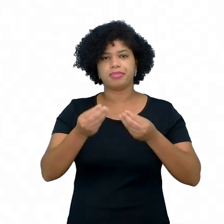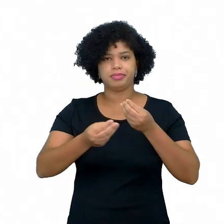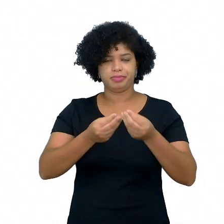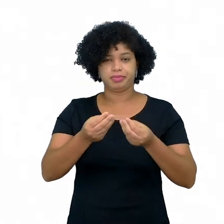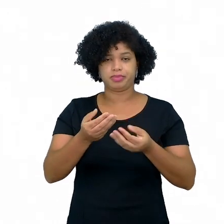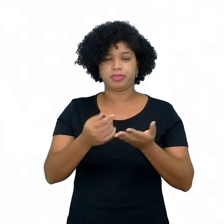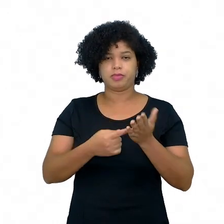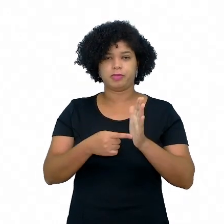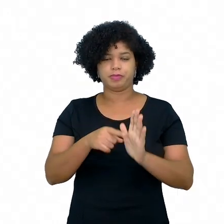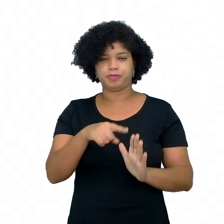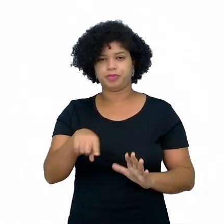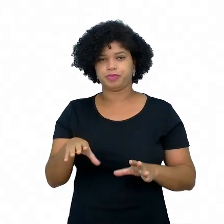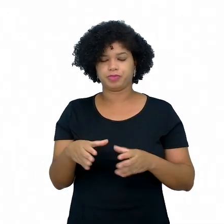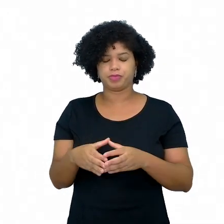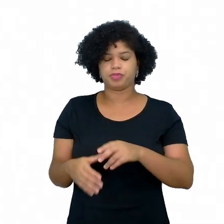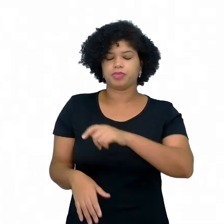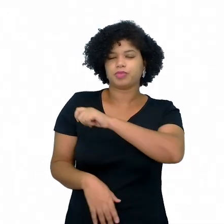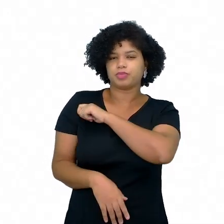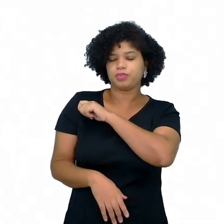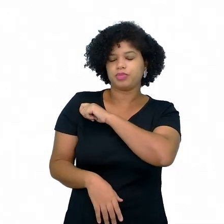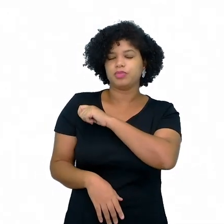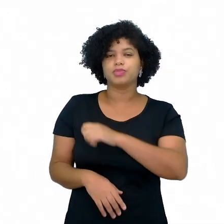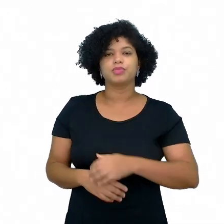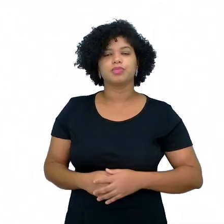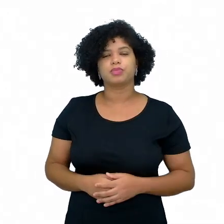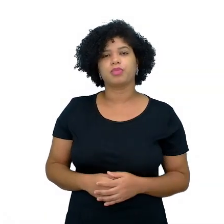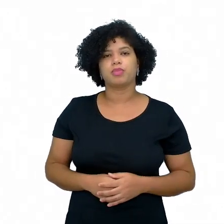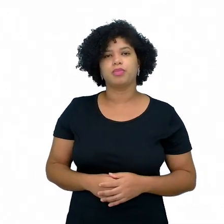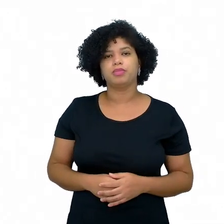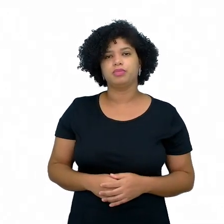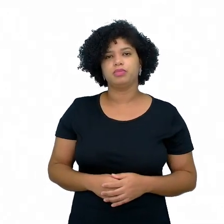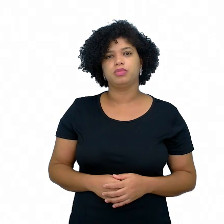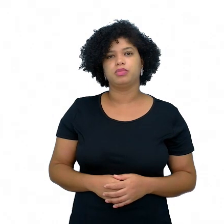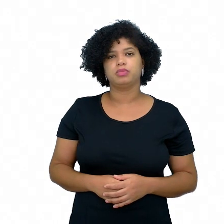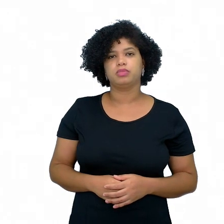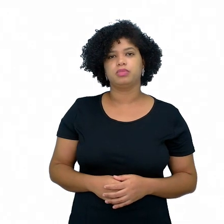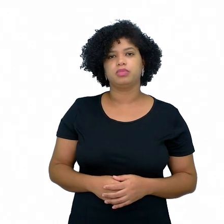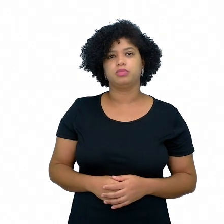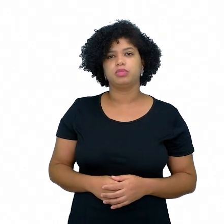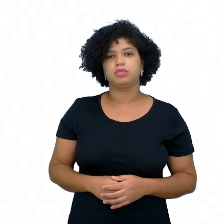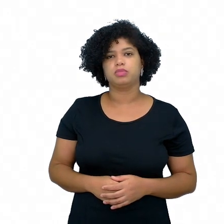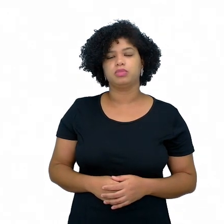os alunos, né? Então,